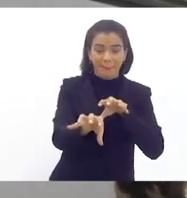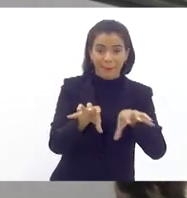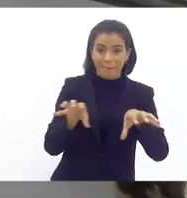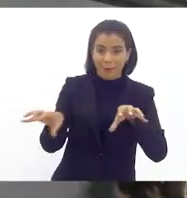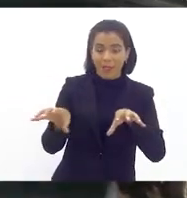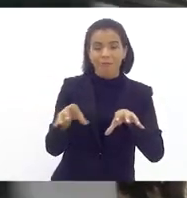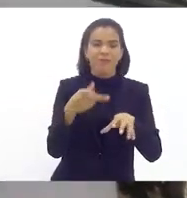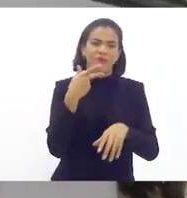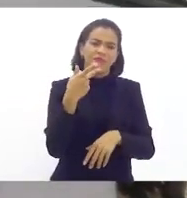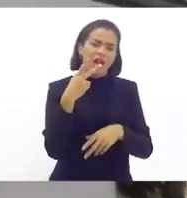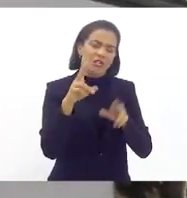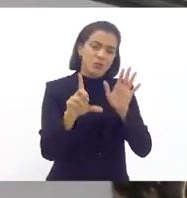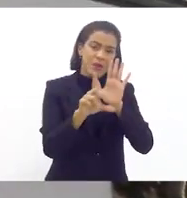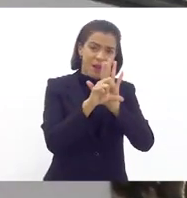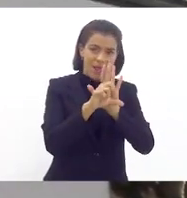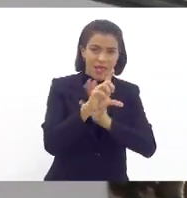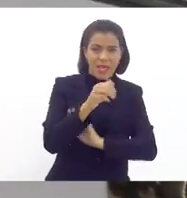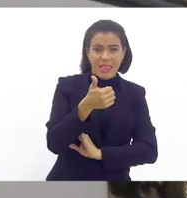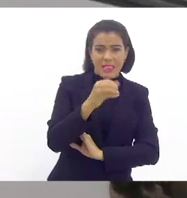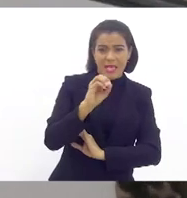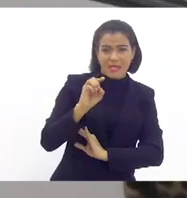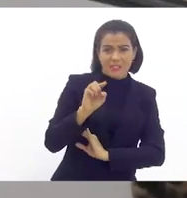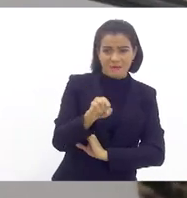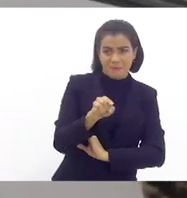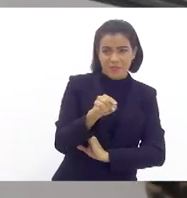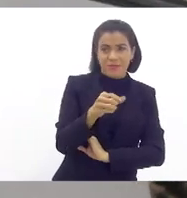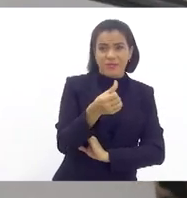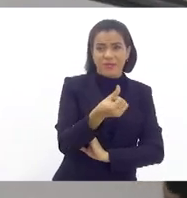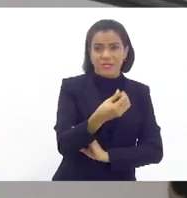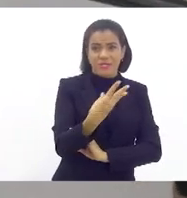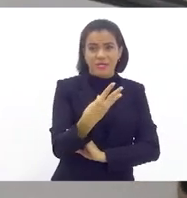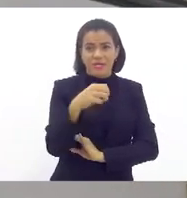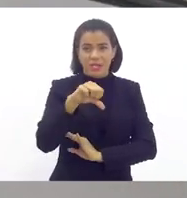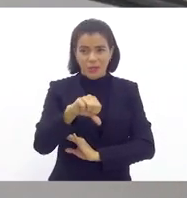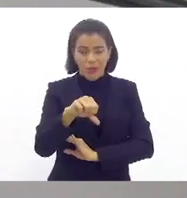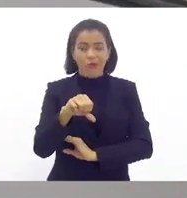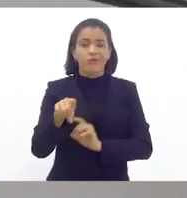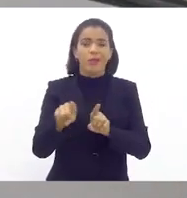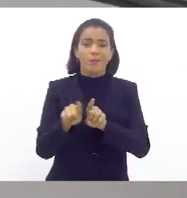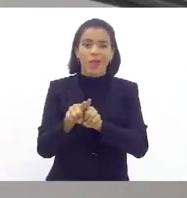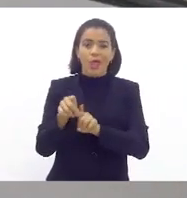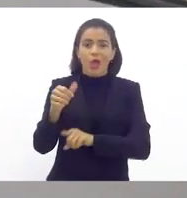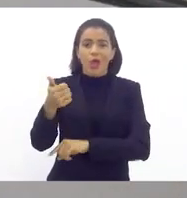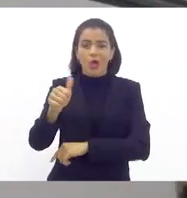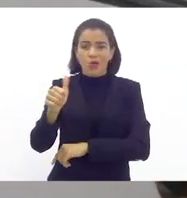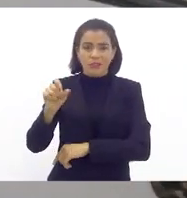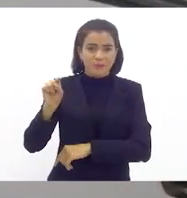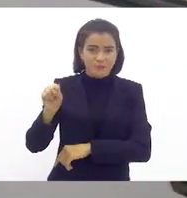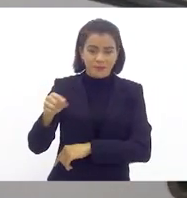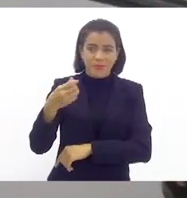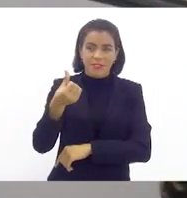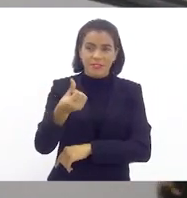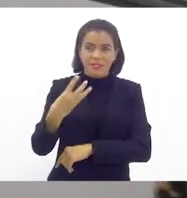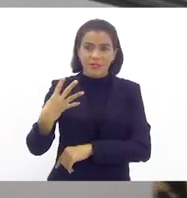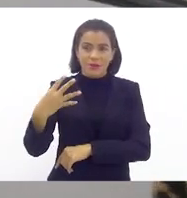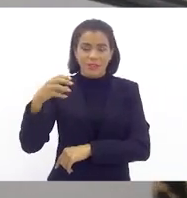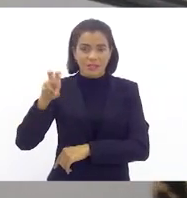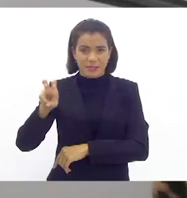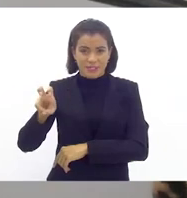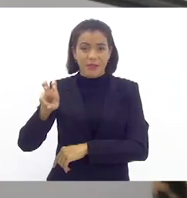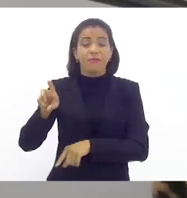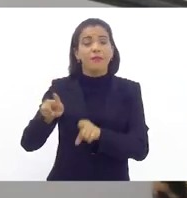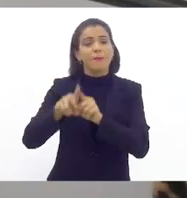da Lei 10.639-11.645, como também dos concursos